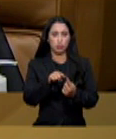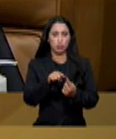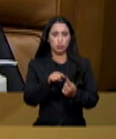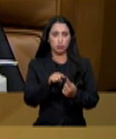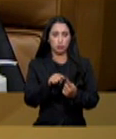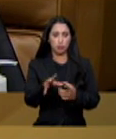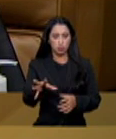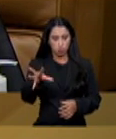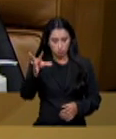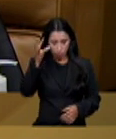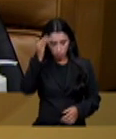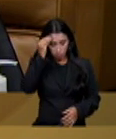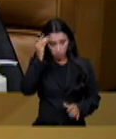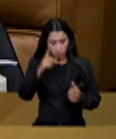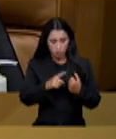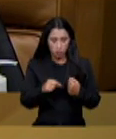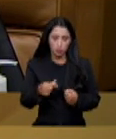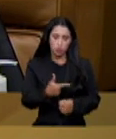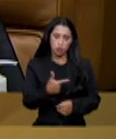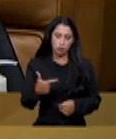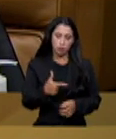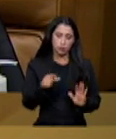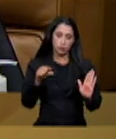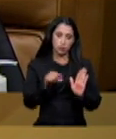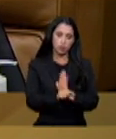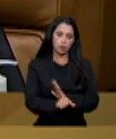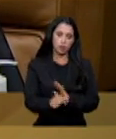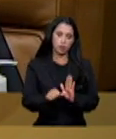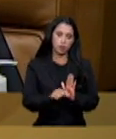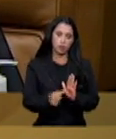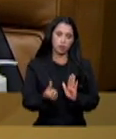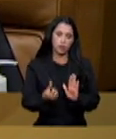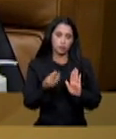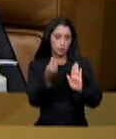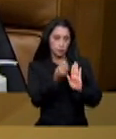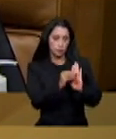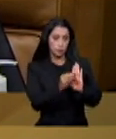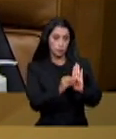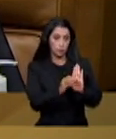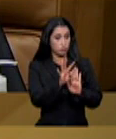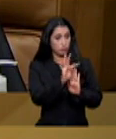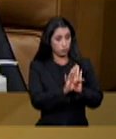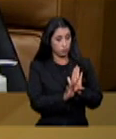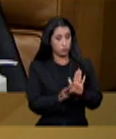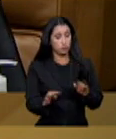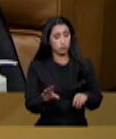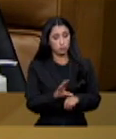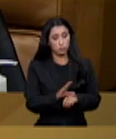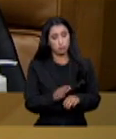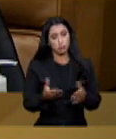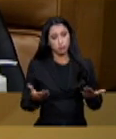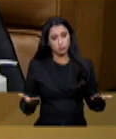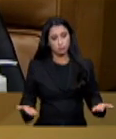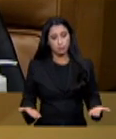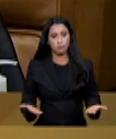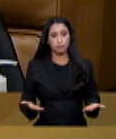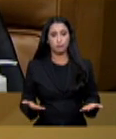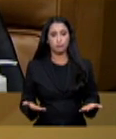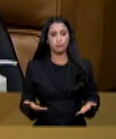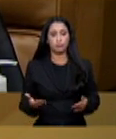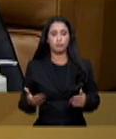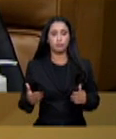compreensão, que é o artigo 2º e o parágrafo 1º, são dispositivos conforme à Constituição e, por isso, eu